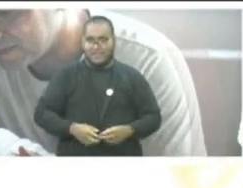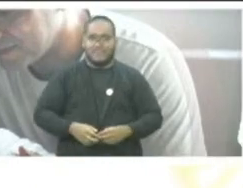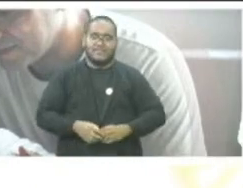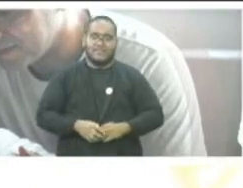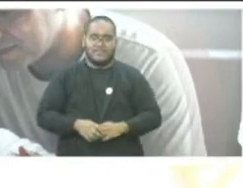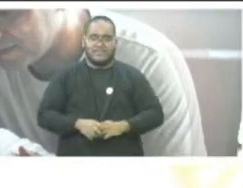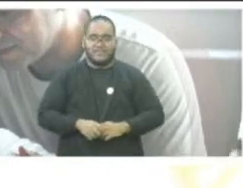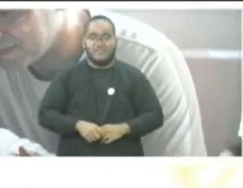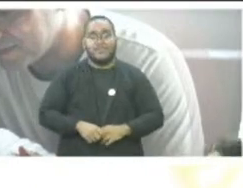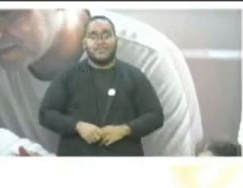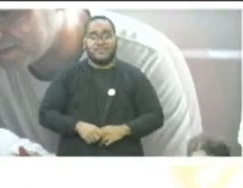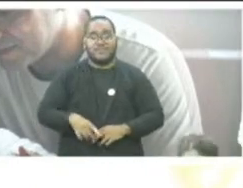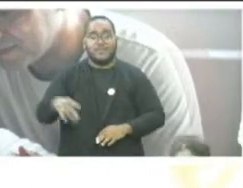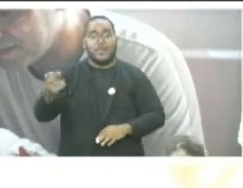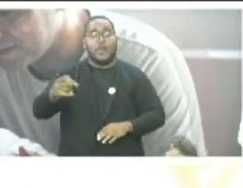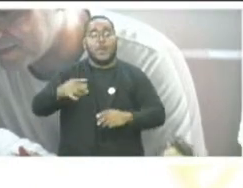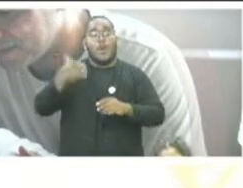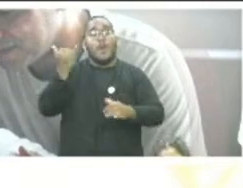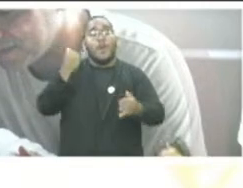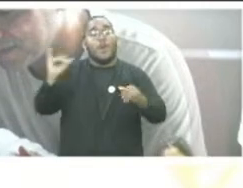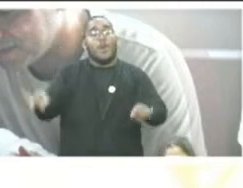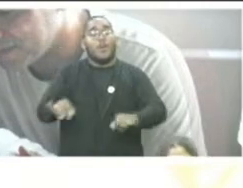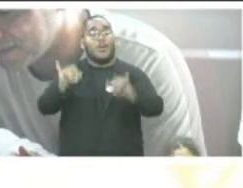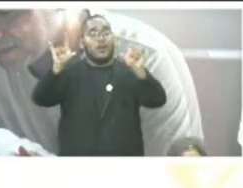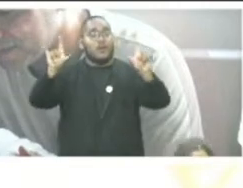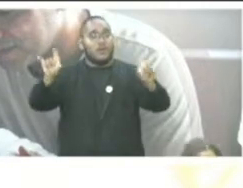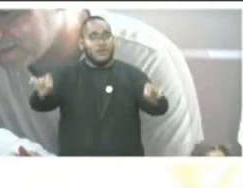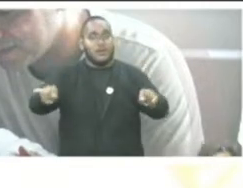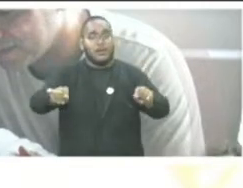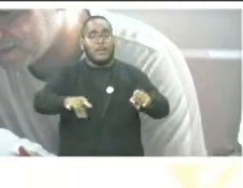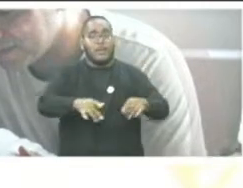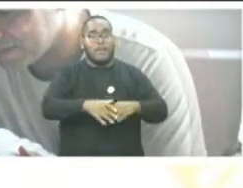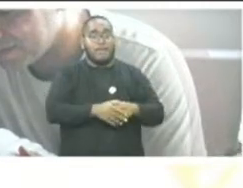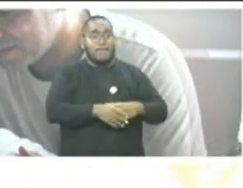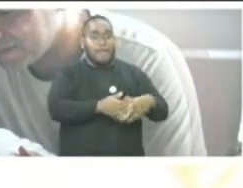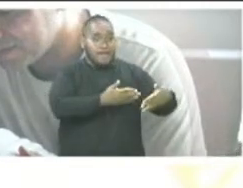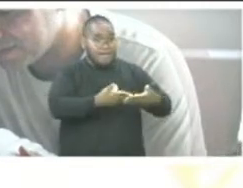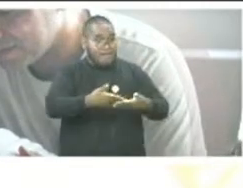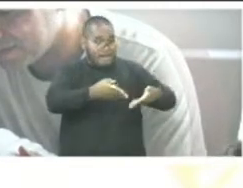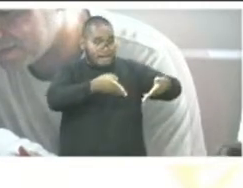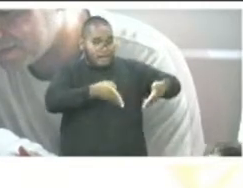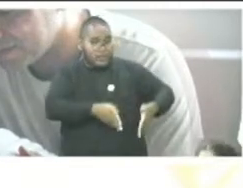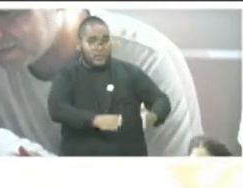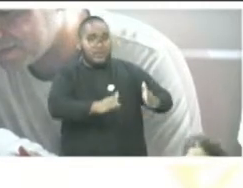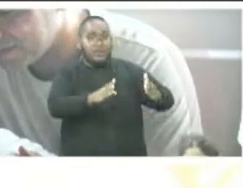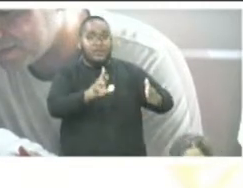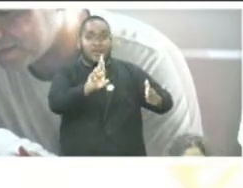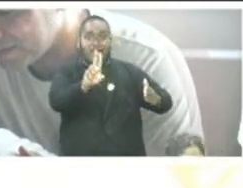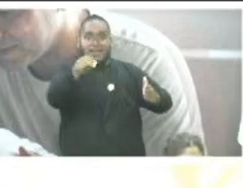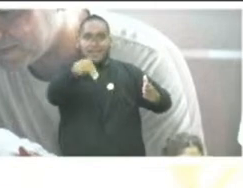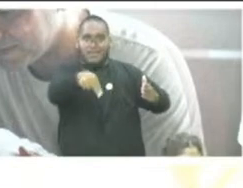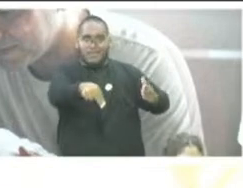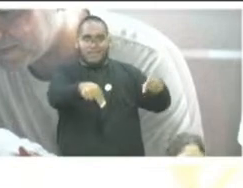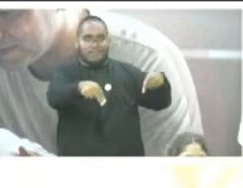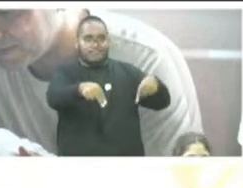E um dado importante que a gente tem é que o recém-nascido que peregrina, o recém-nascido